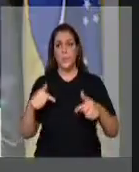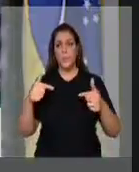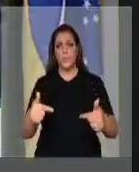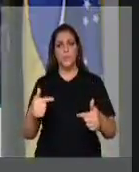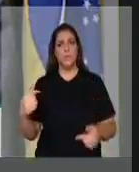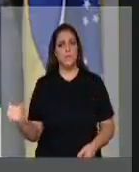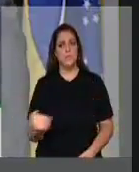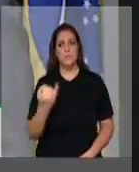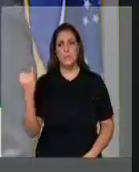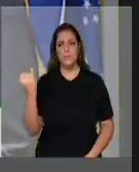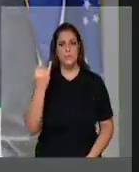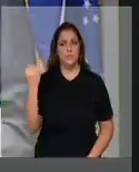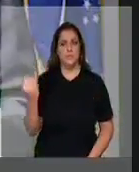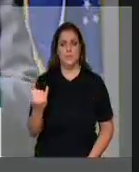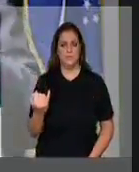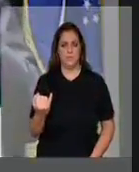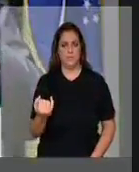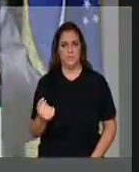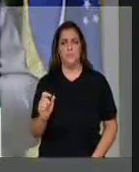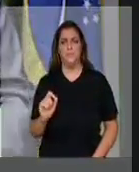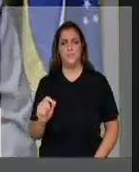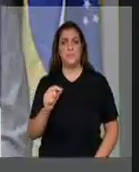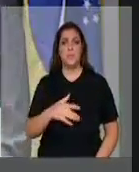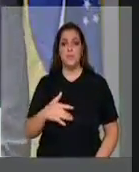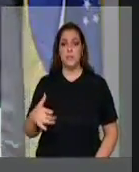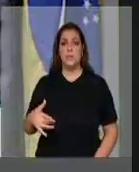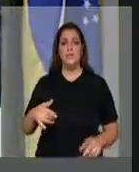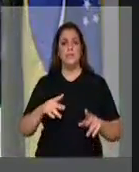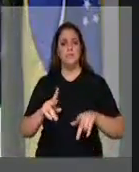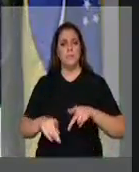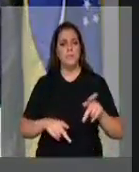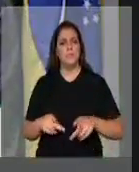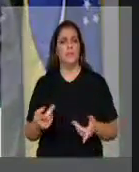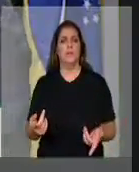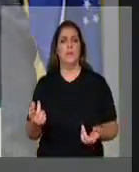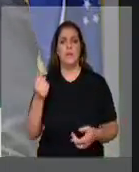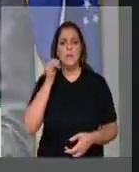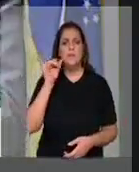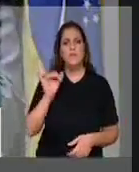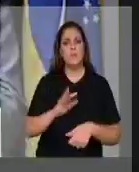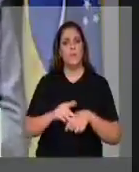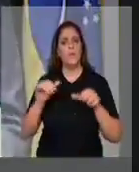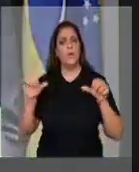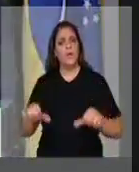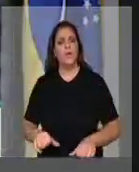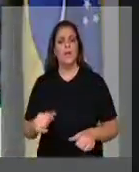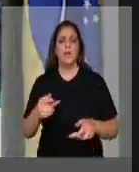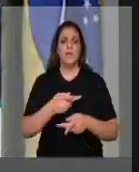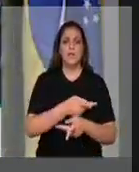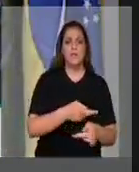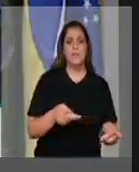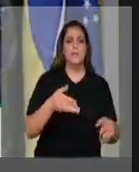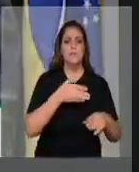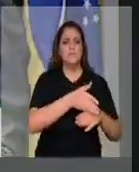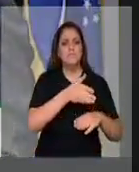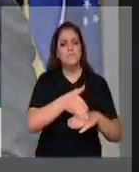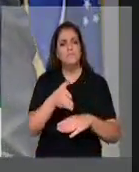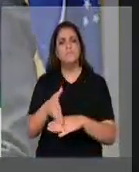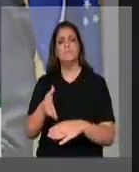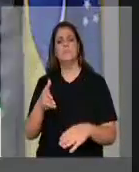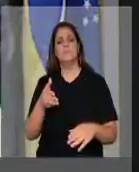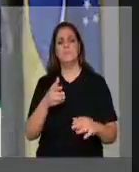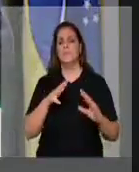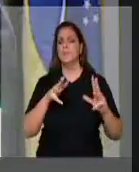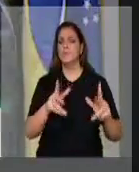melhorar a saúde pública do nosso país, fazendo trabalho preventivo, visitando as residências, visitando os lares de todo o nosso